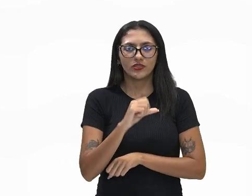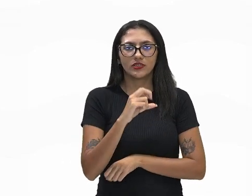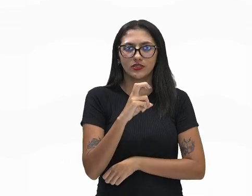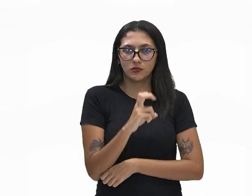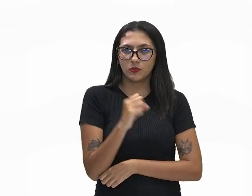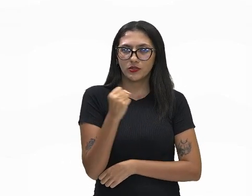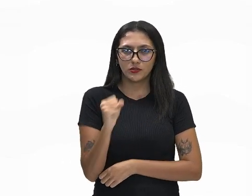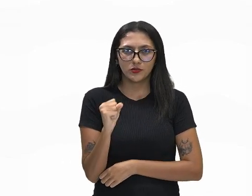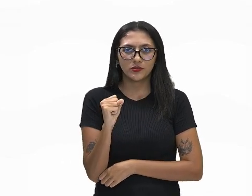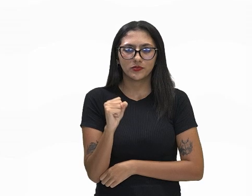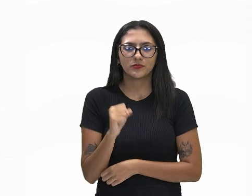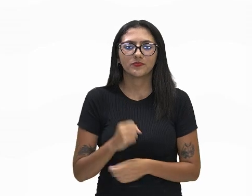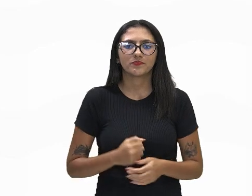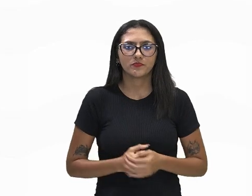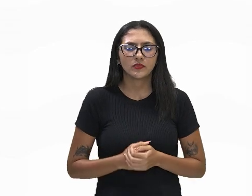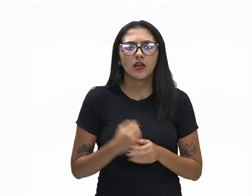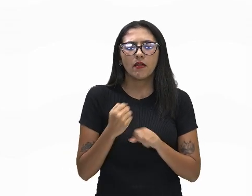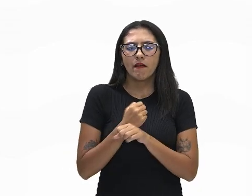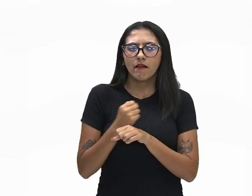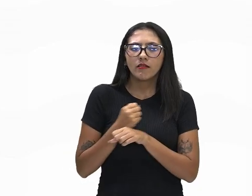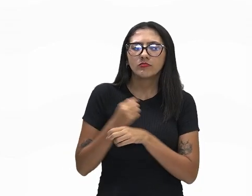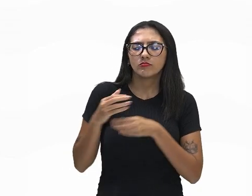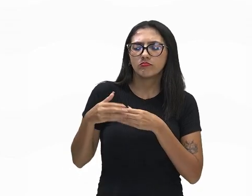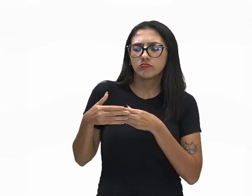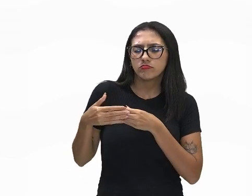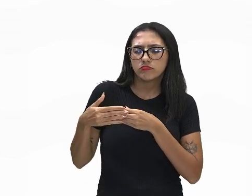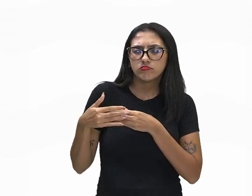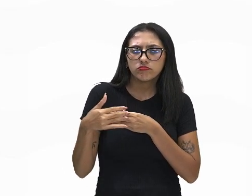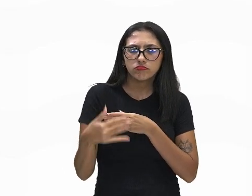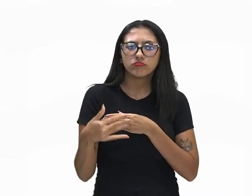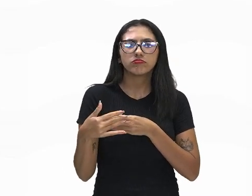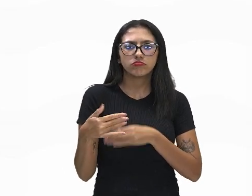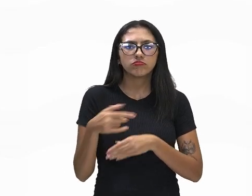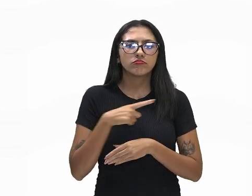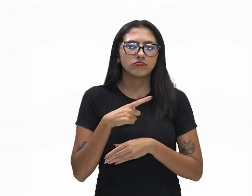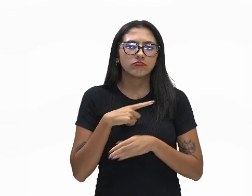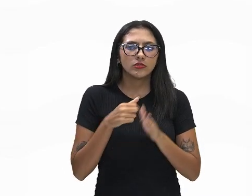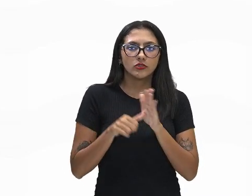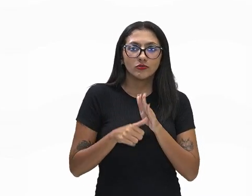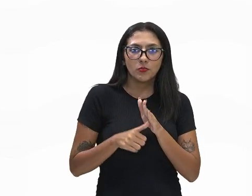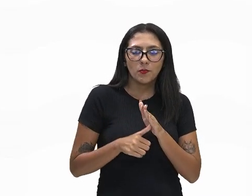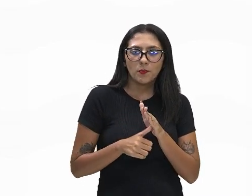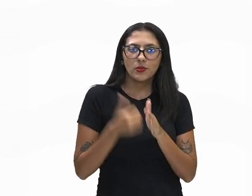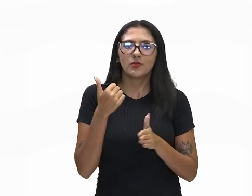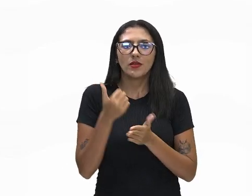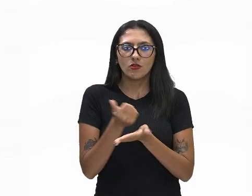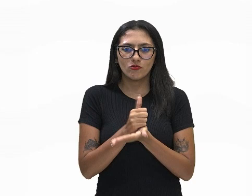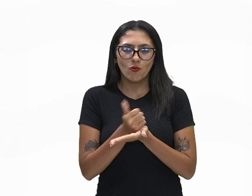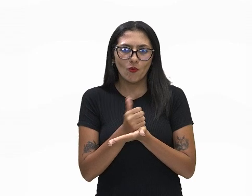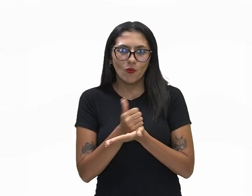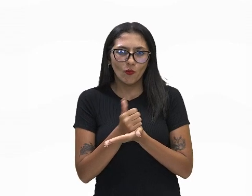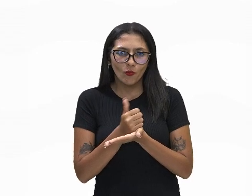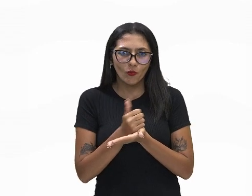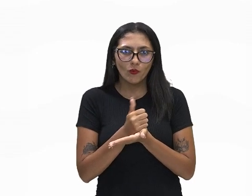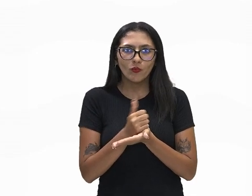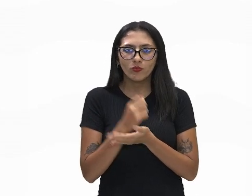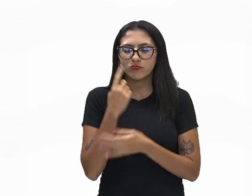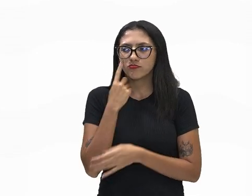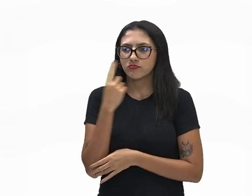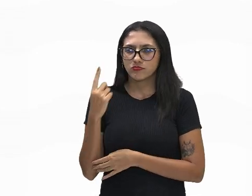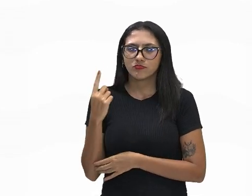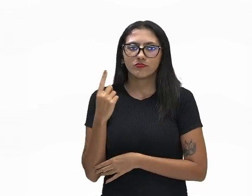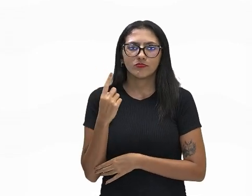1958. E aí, um tempinho depois, o primeiro jogo de fliperama, chamado Computer